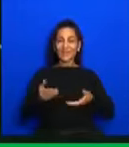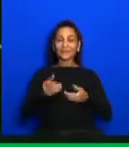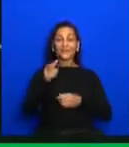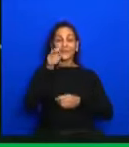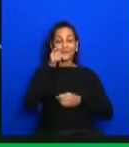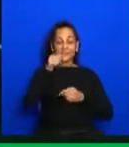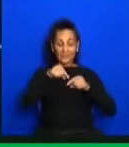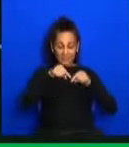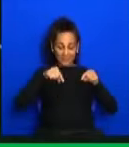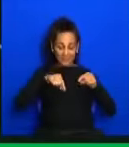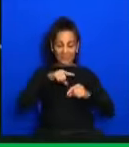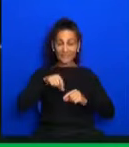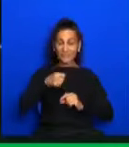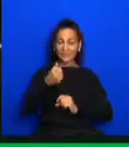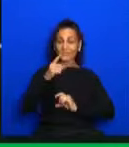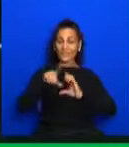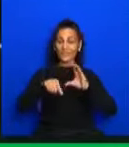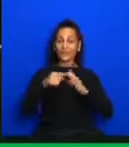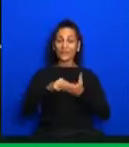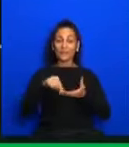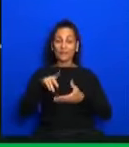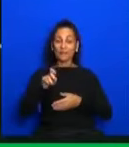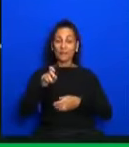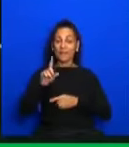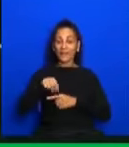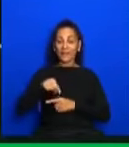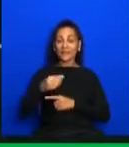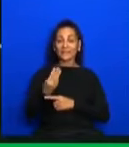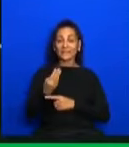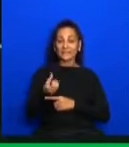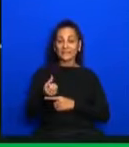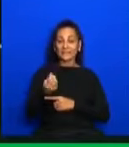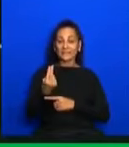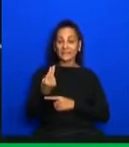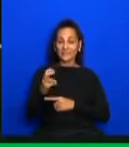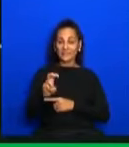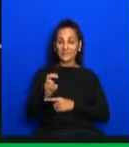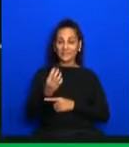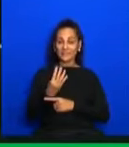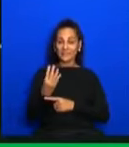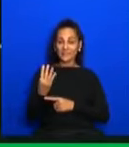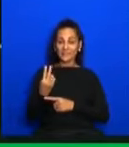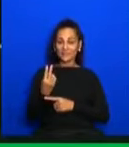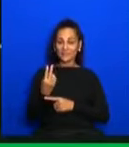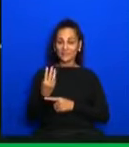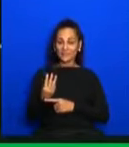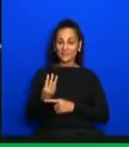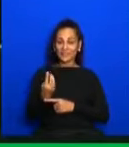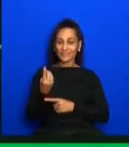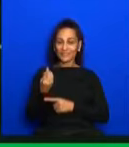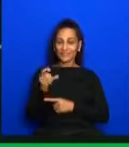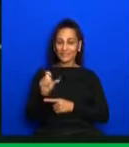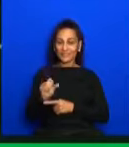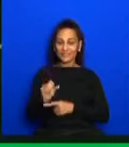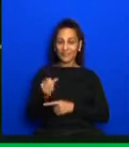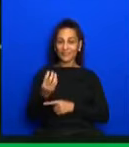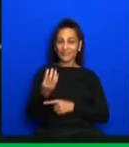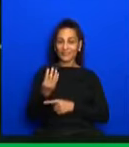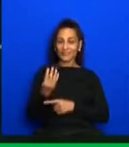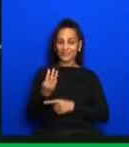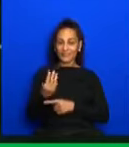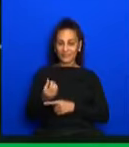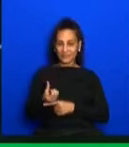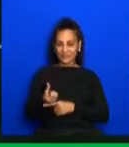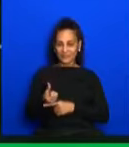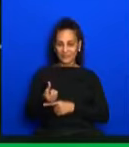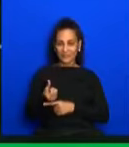Agora, conferindo as 6 dezenas sorteadas agora na Mega Sena. 36, 25, 44, 23,